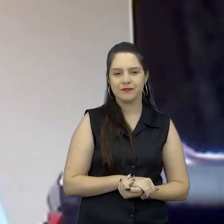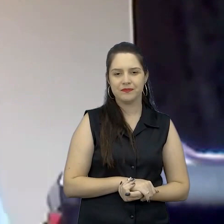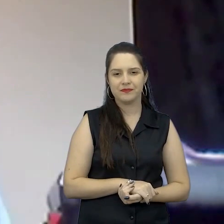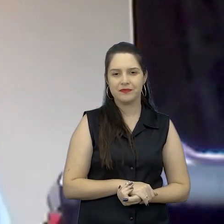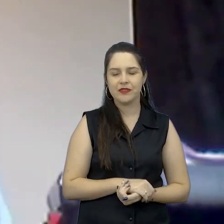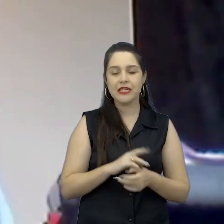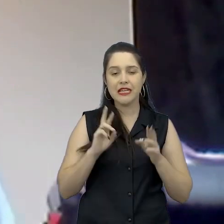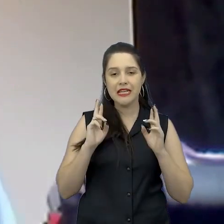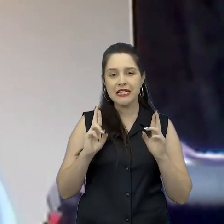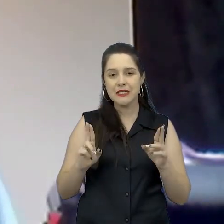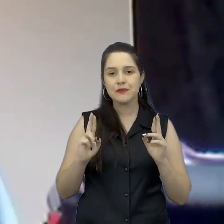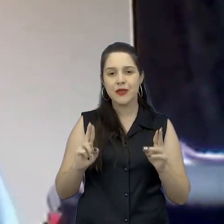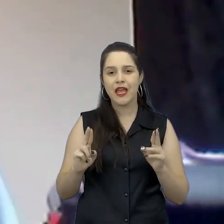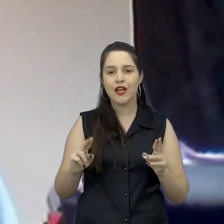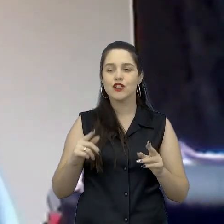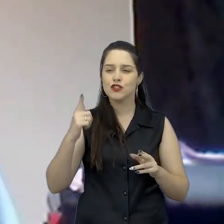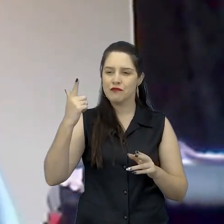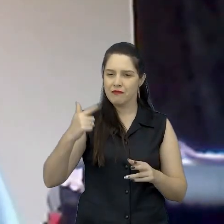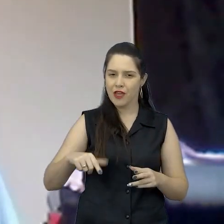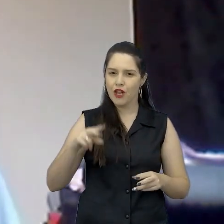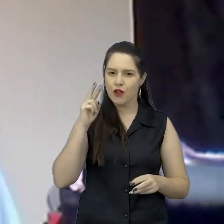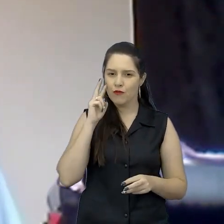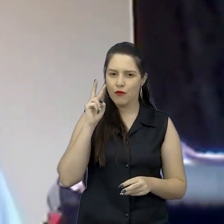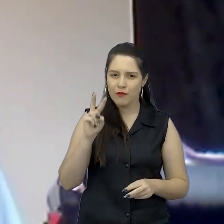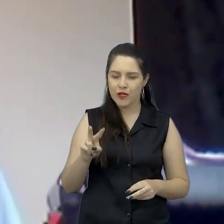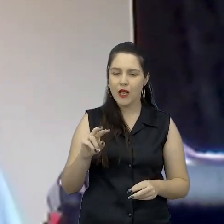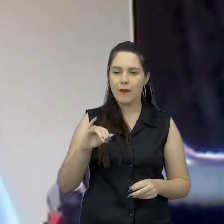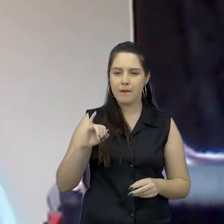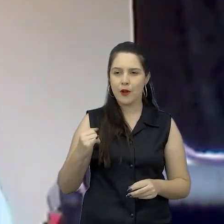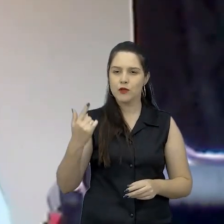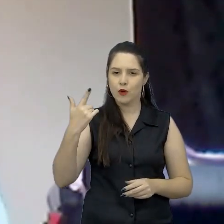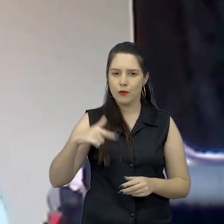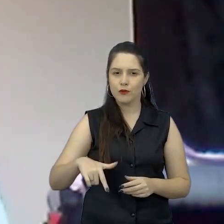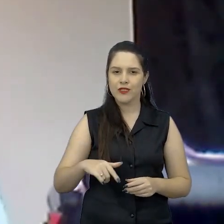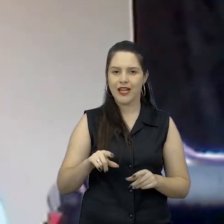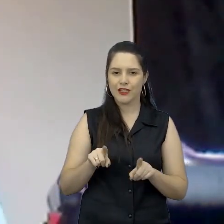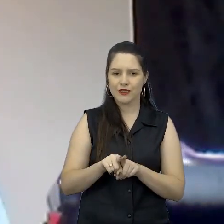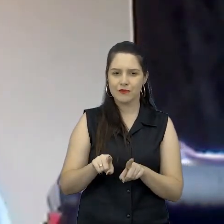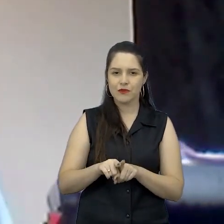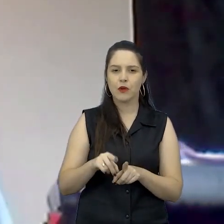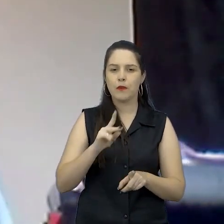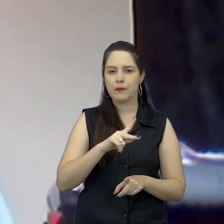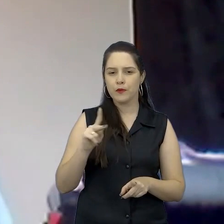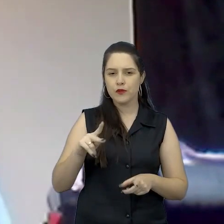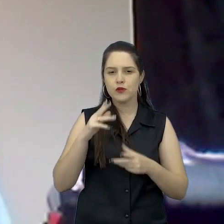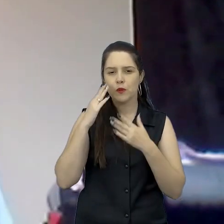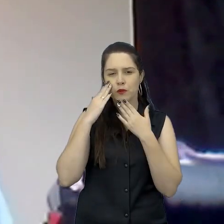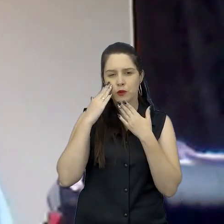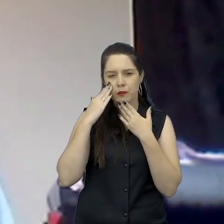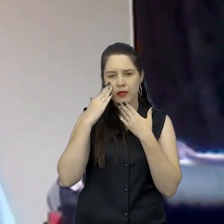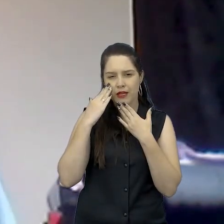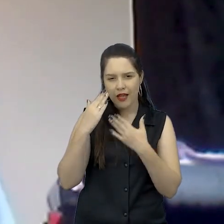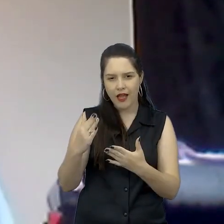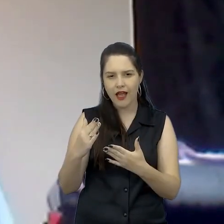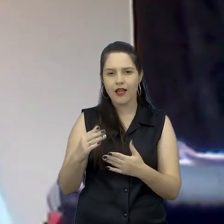e espero vê-los novamente numa próxima oportunidade. Valeu? Professor, muito obrigado mesmo,